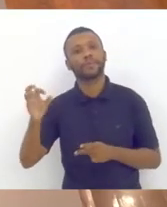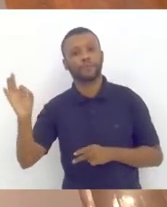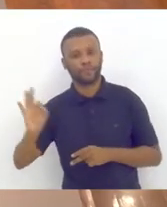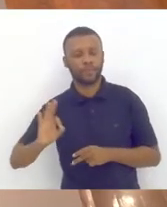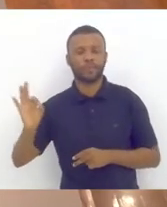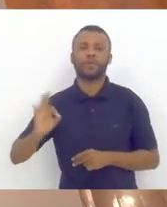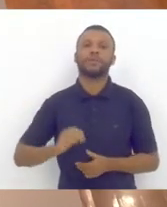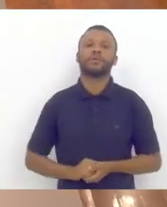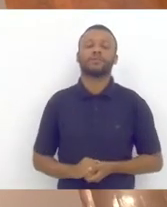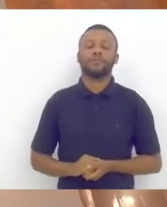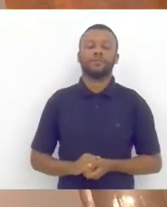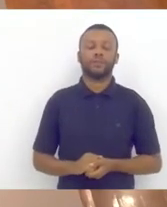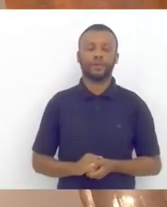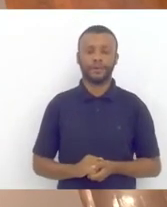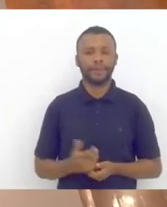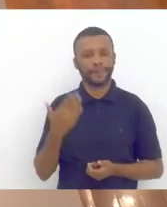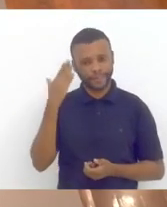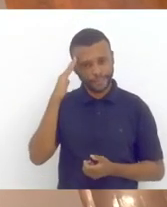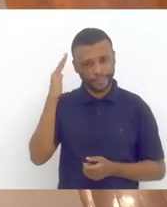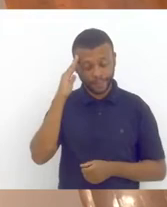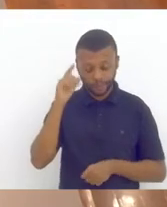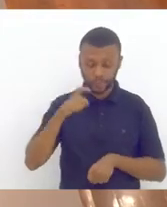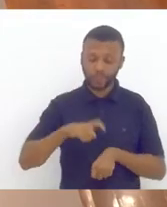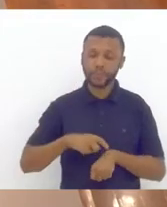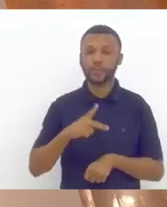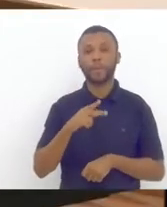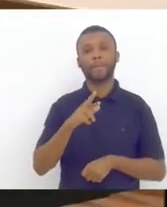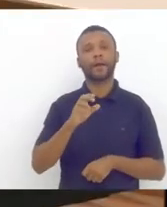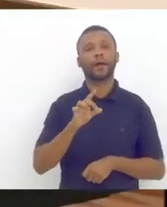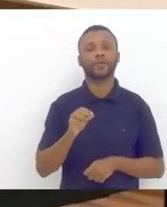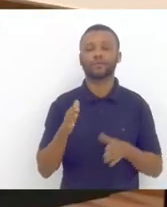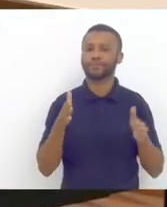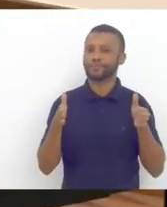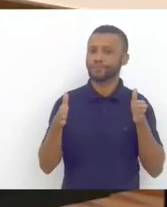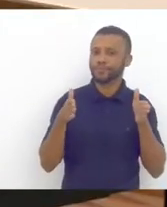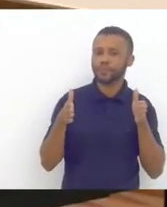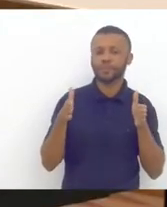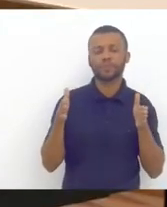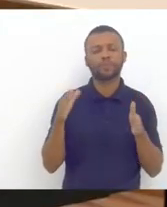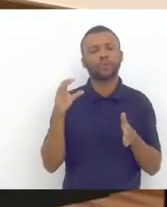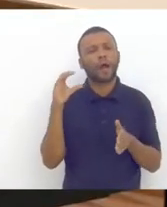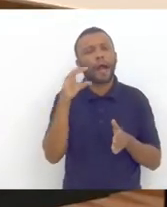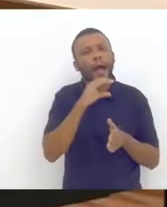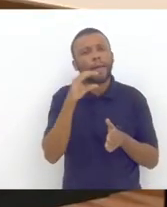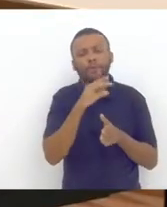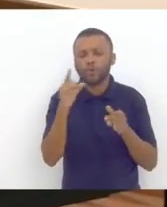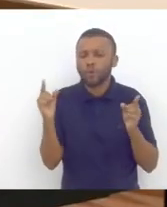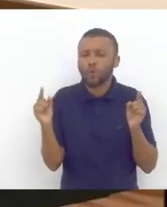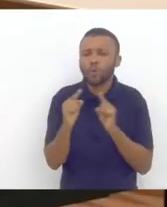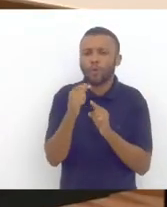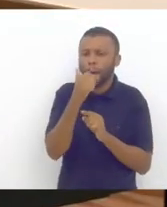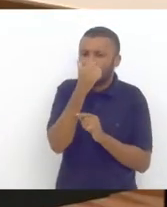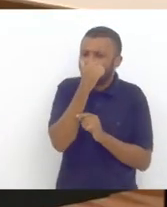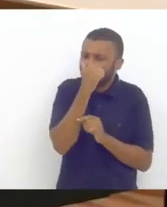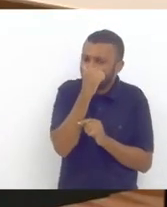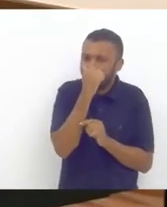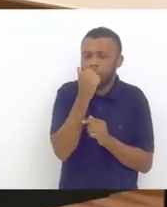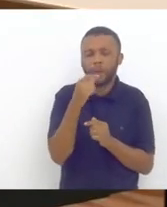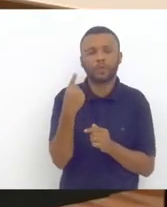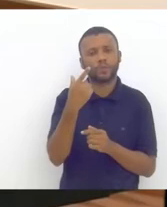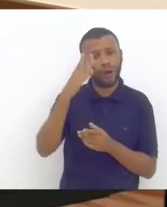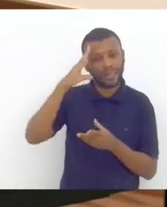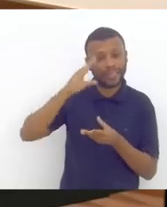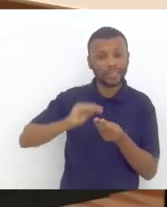também entendo que os prazos estão sendo curtos para que a gente... Porque, no meu entendimento,